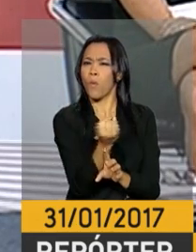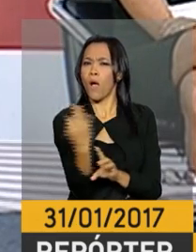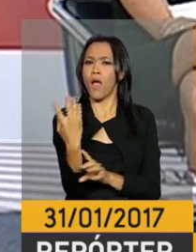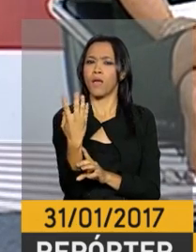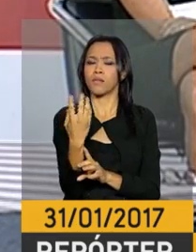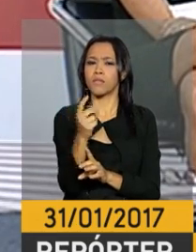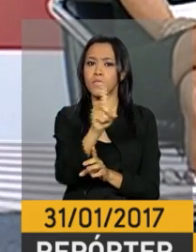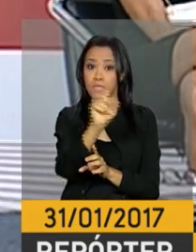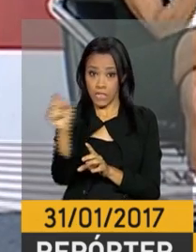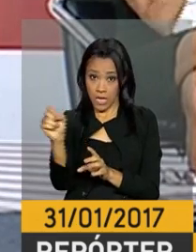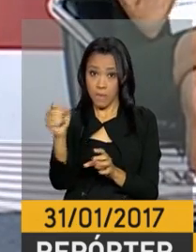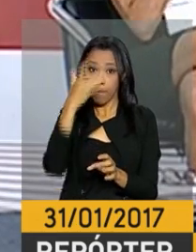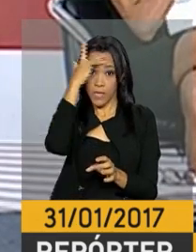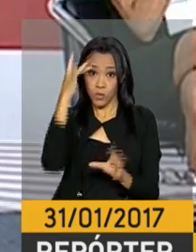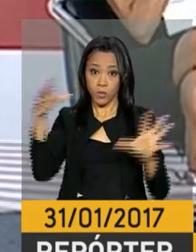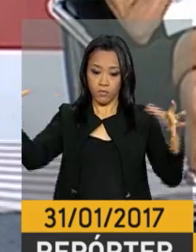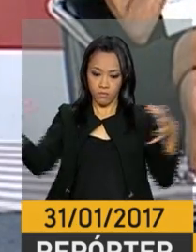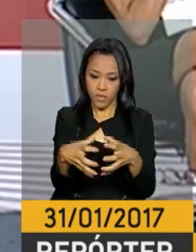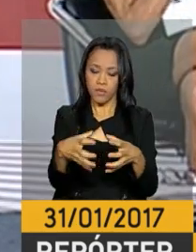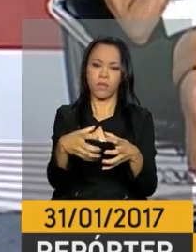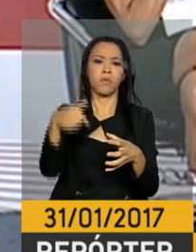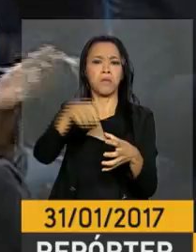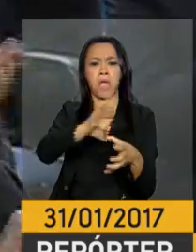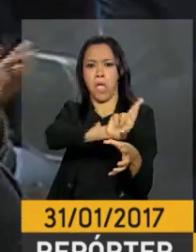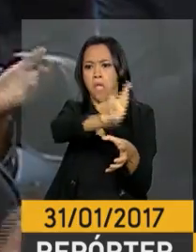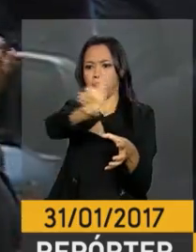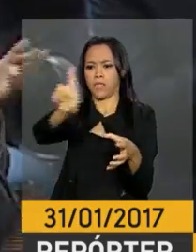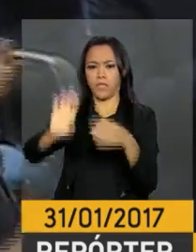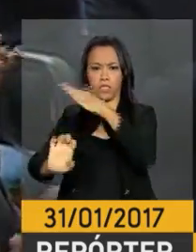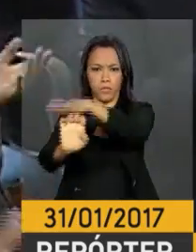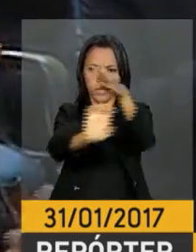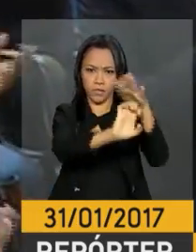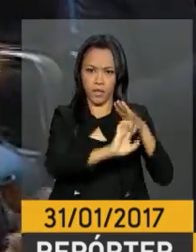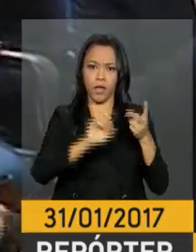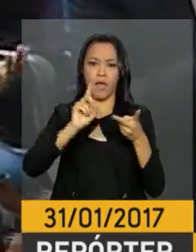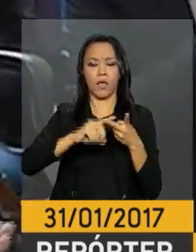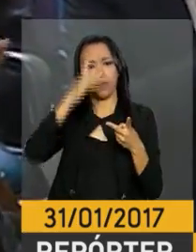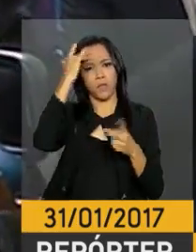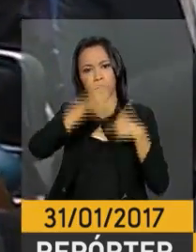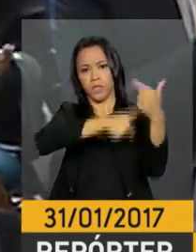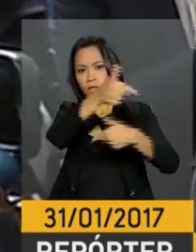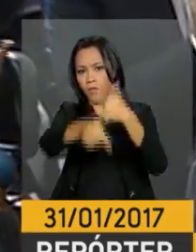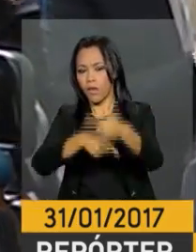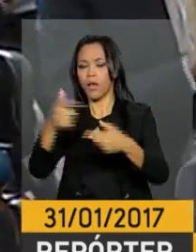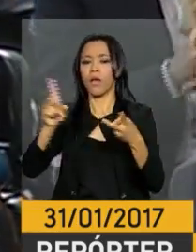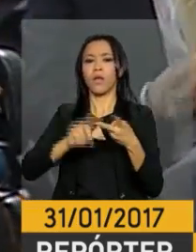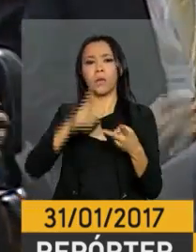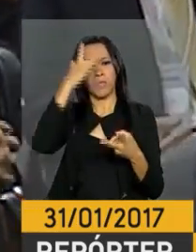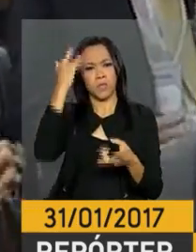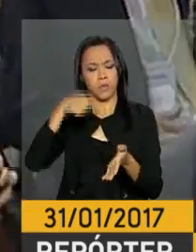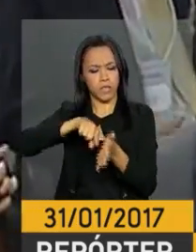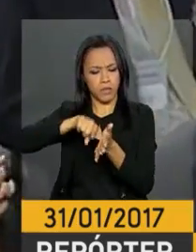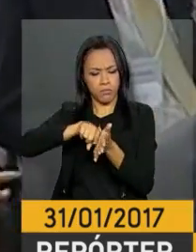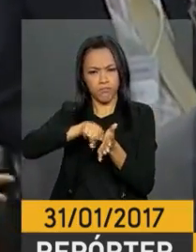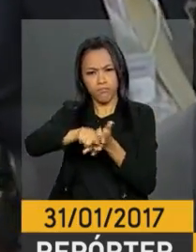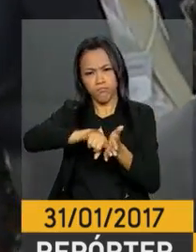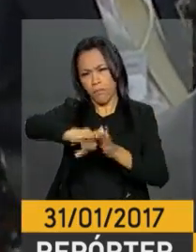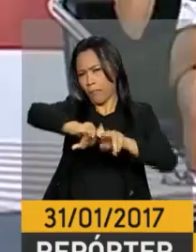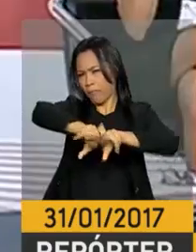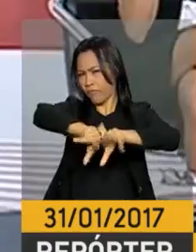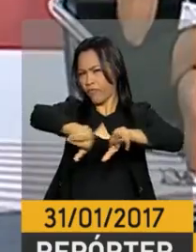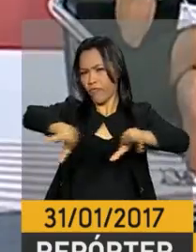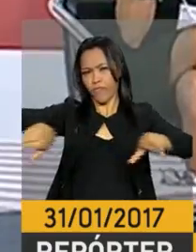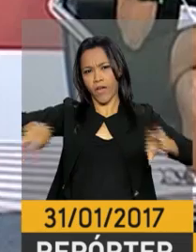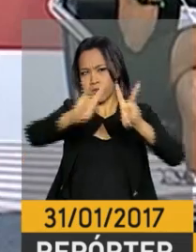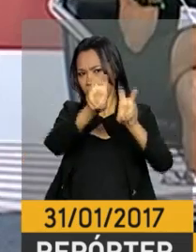pessoas entre representantes dos empresários de trabalhadores e especialistas em diversos temas